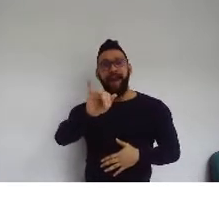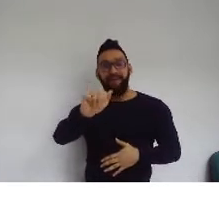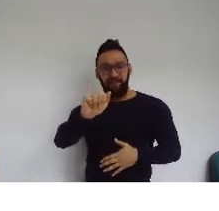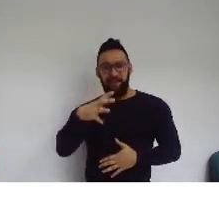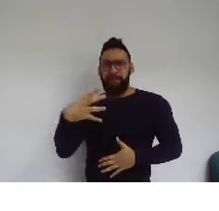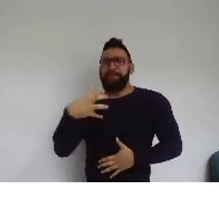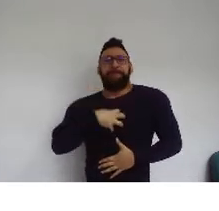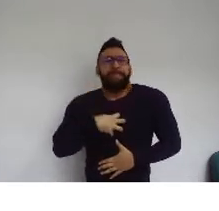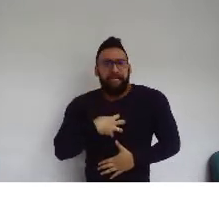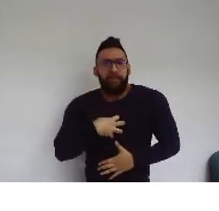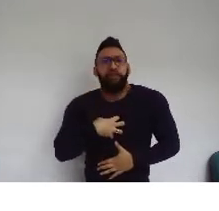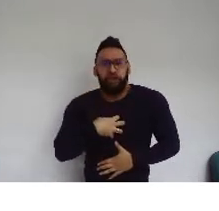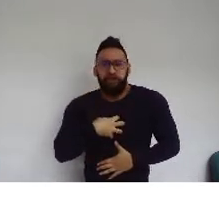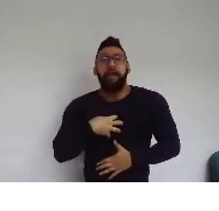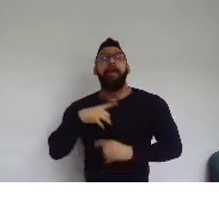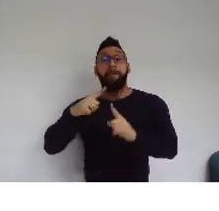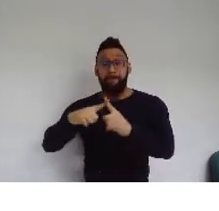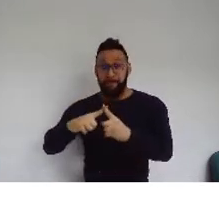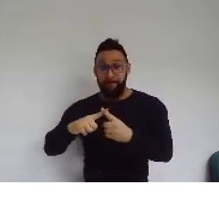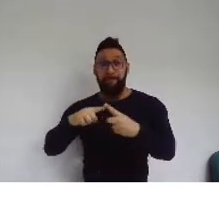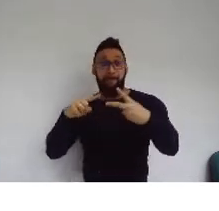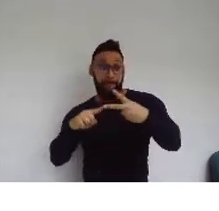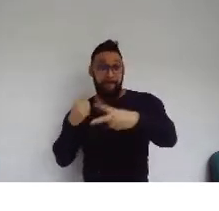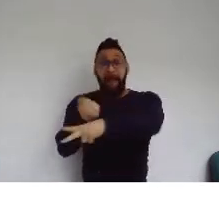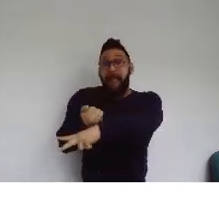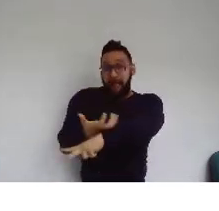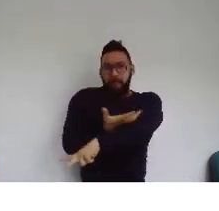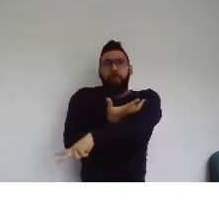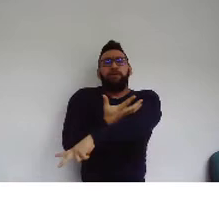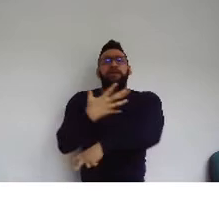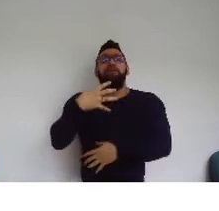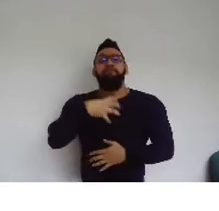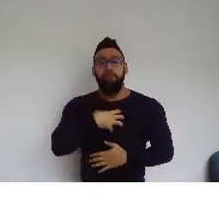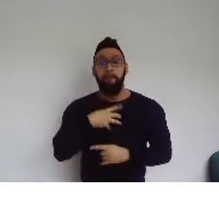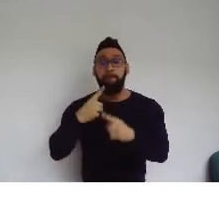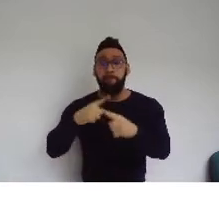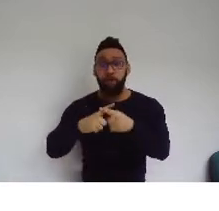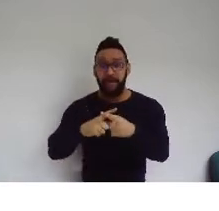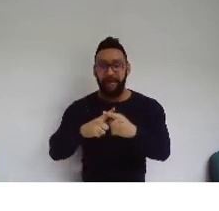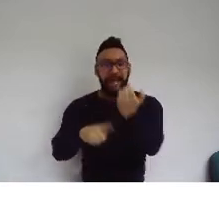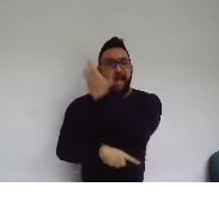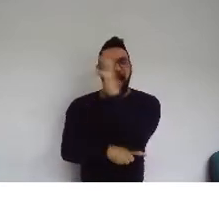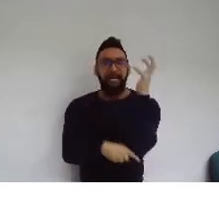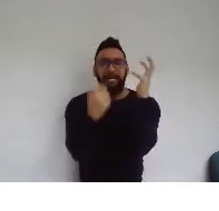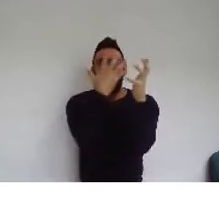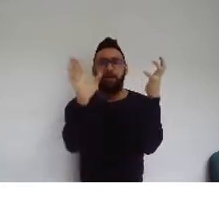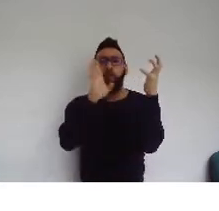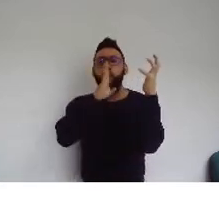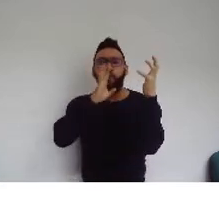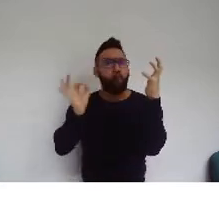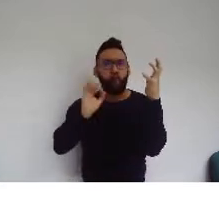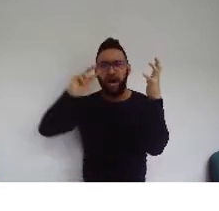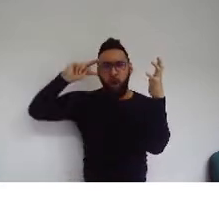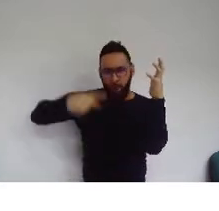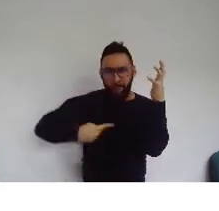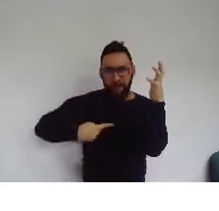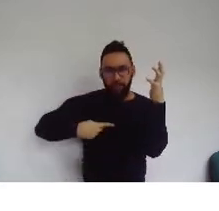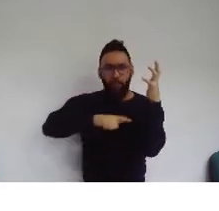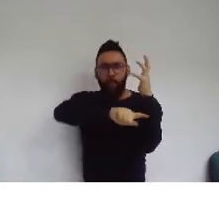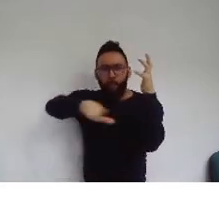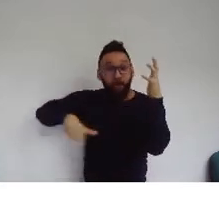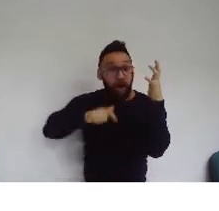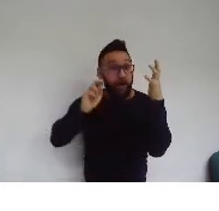sentimento. Trazer a vida humana para o lugar e o sentido que faz